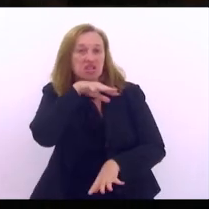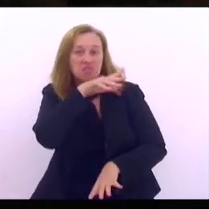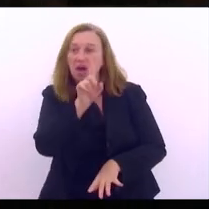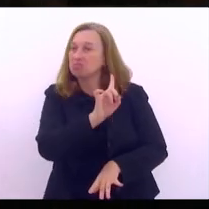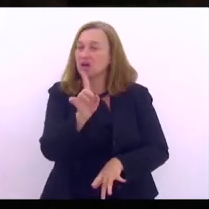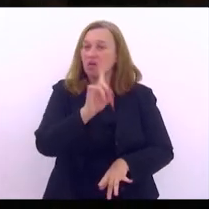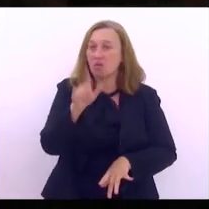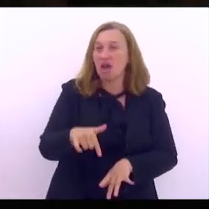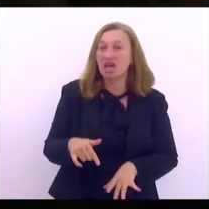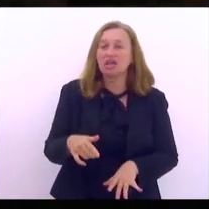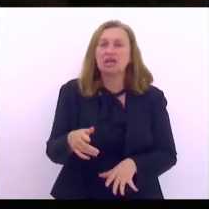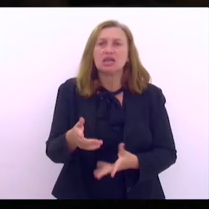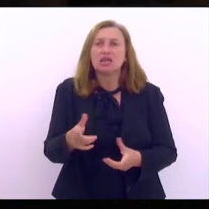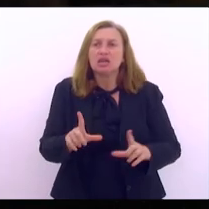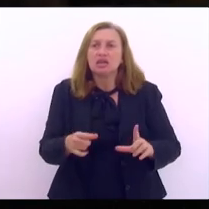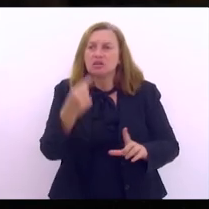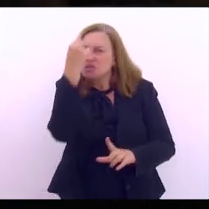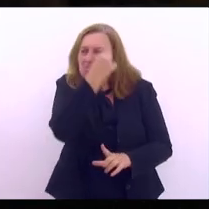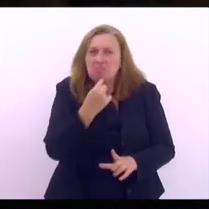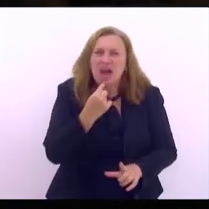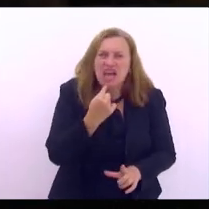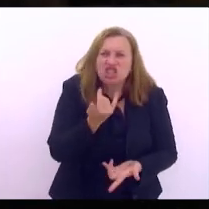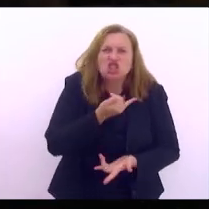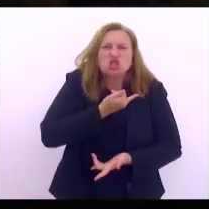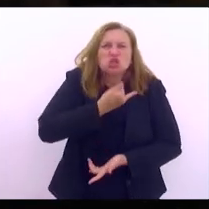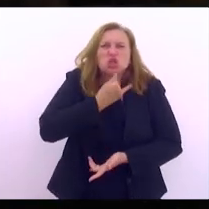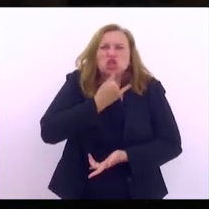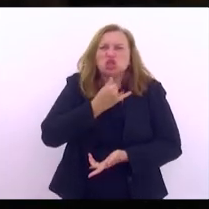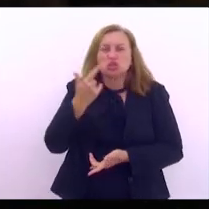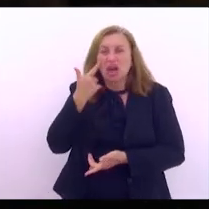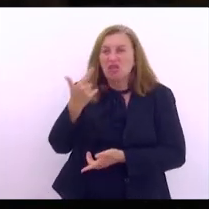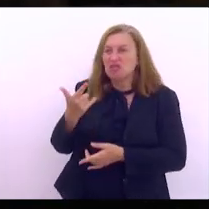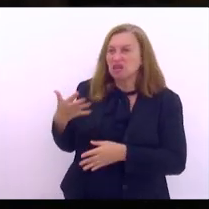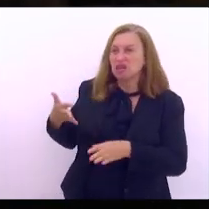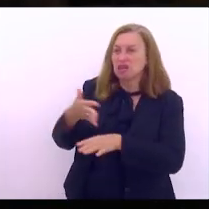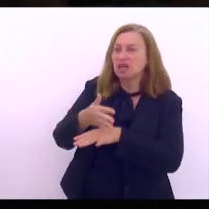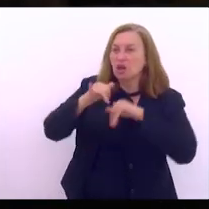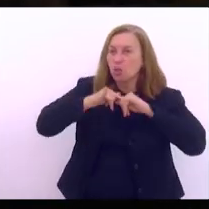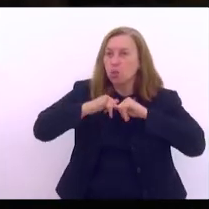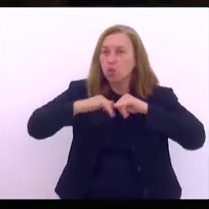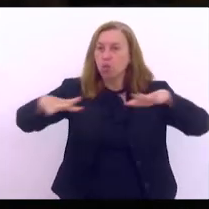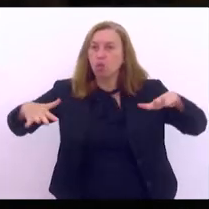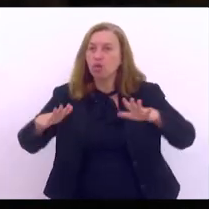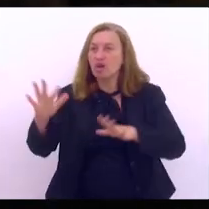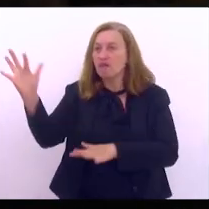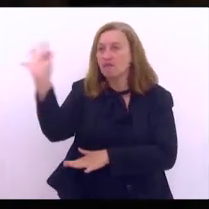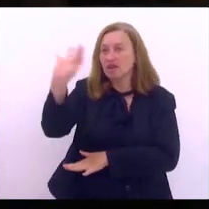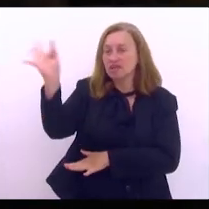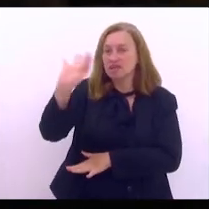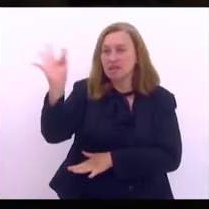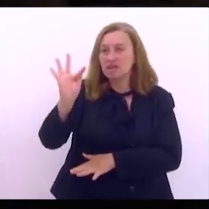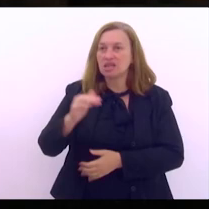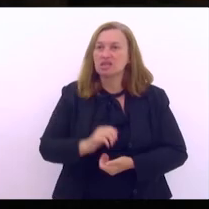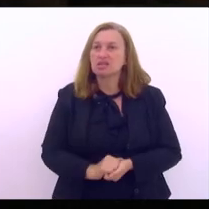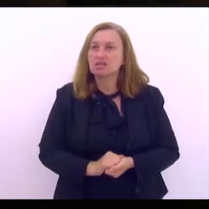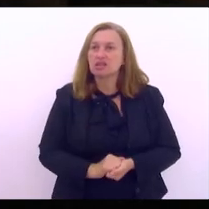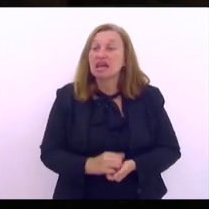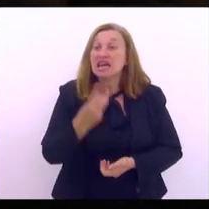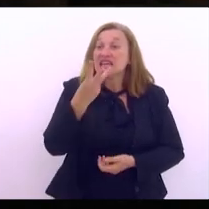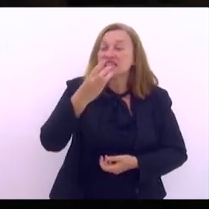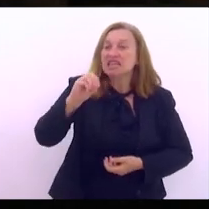São cenas duríssimas, pessoal. Agora estava chegando, a mídia francesa acaba de publicar isso, 30